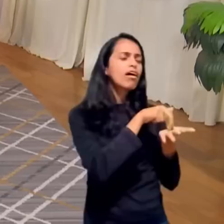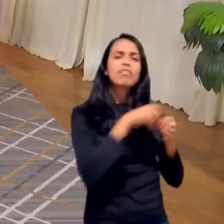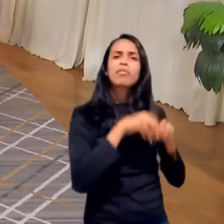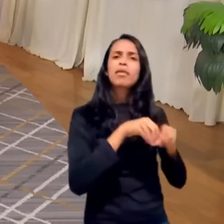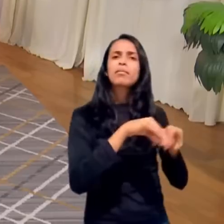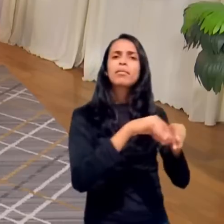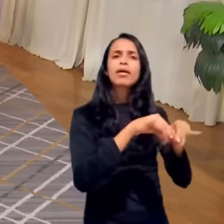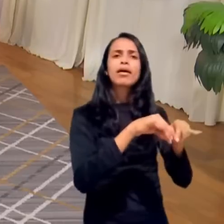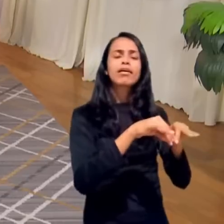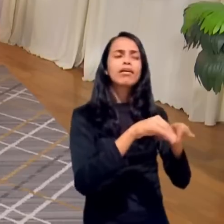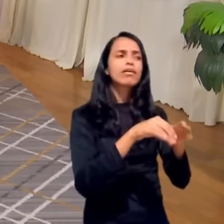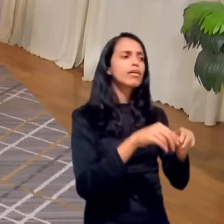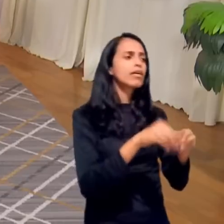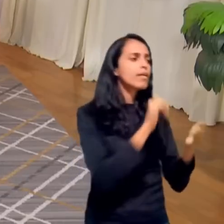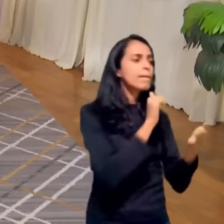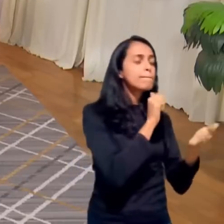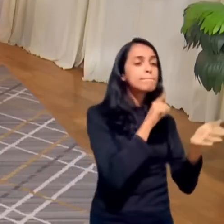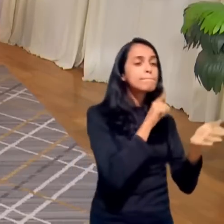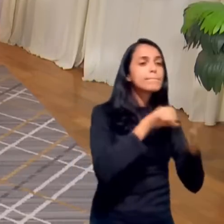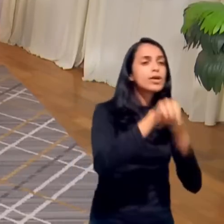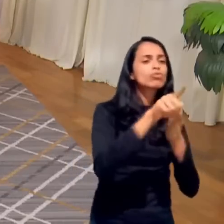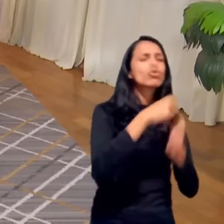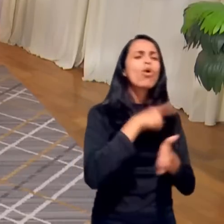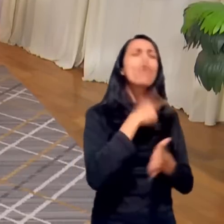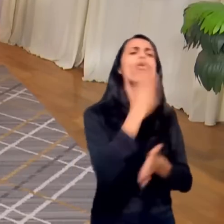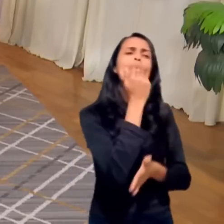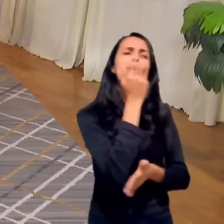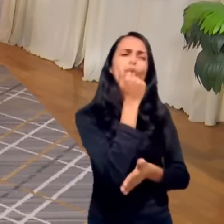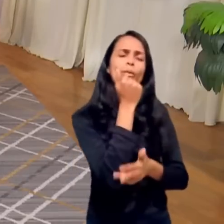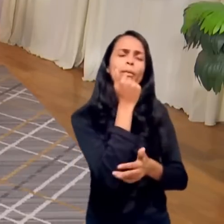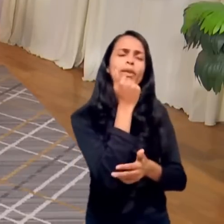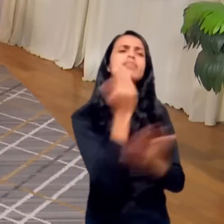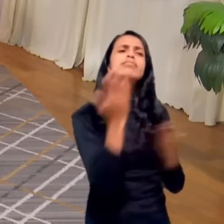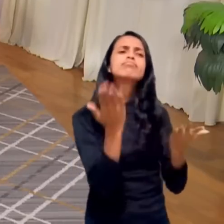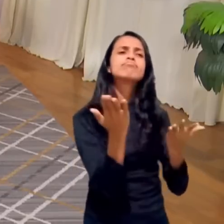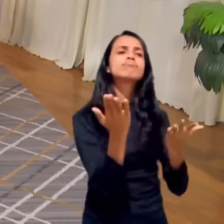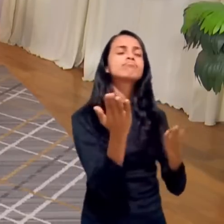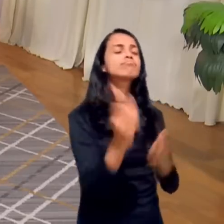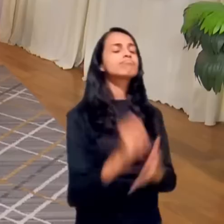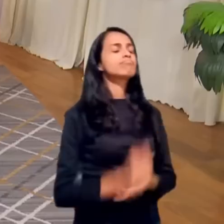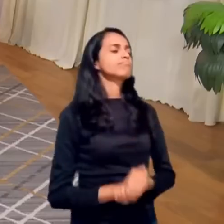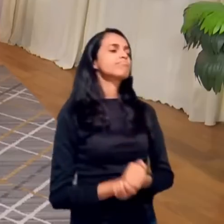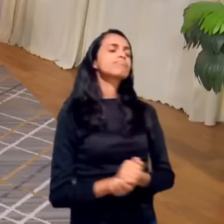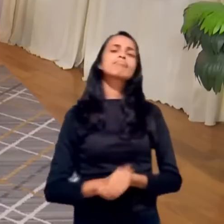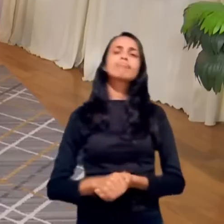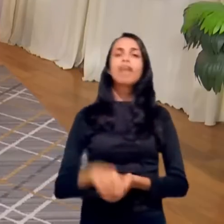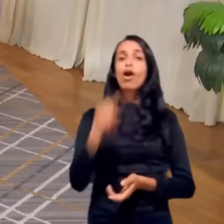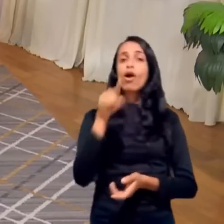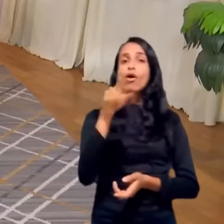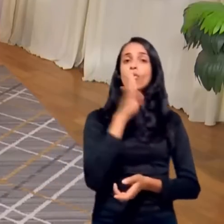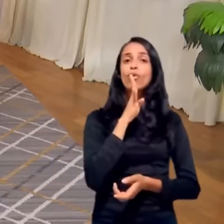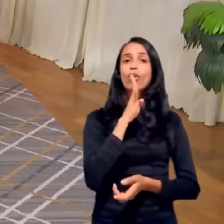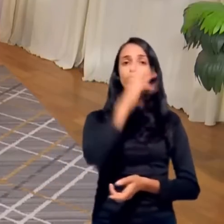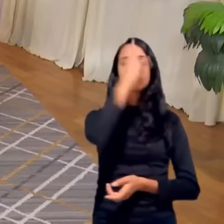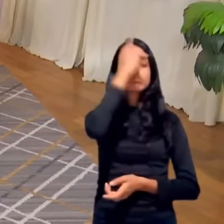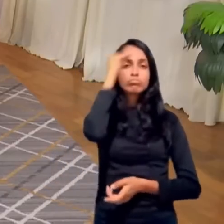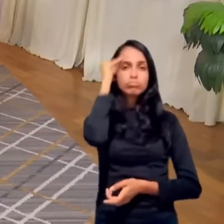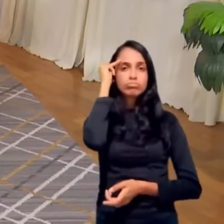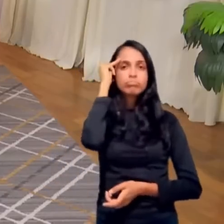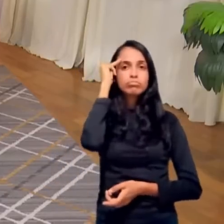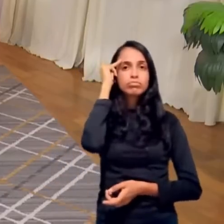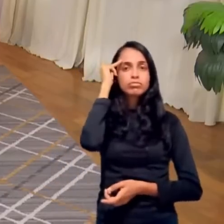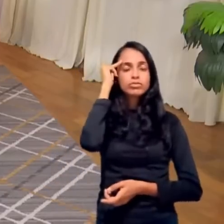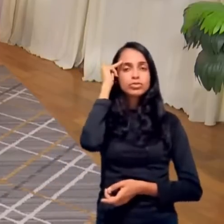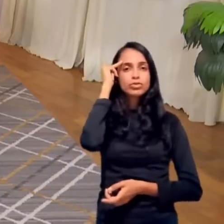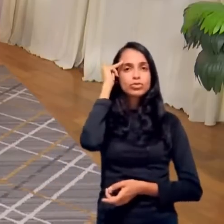comer? Queridos, quando você conhece alguém, o timbre da voz